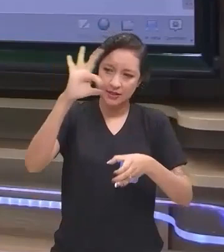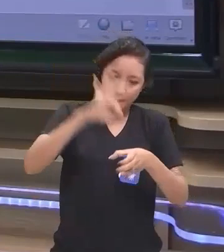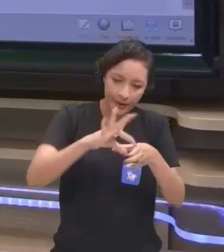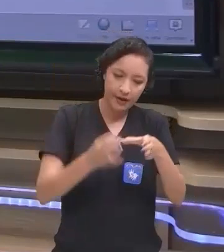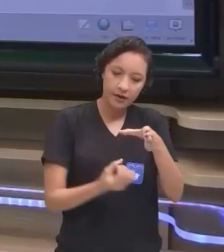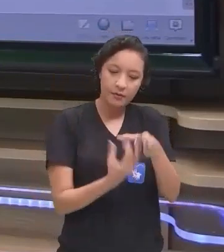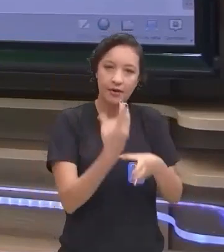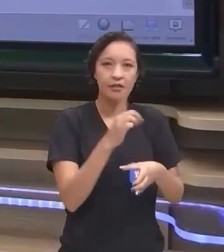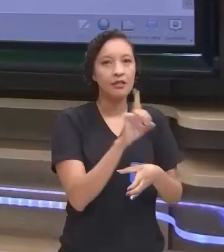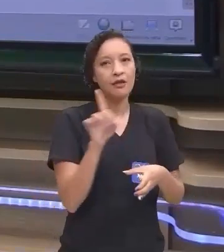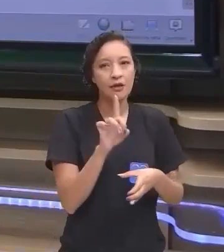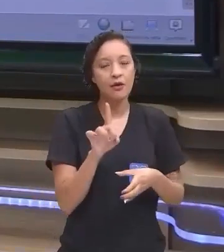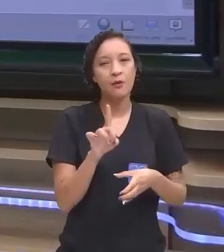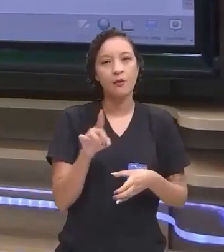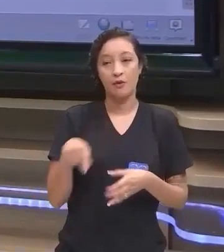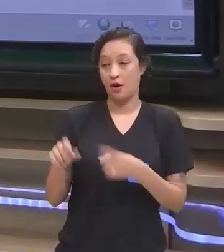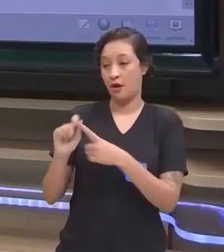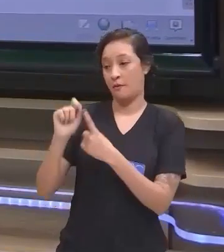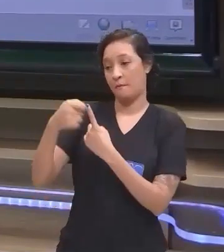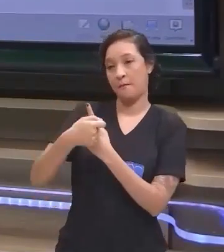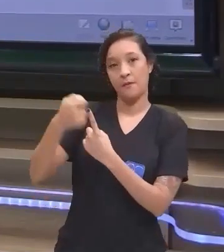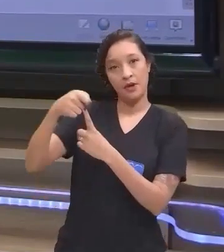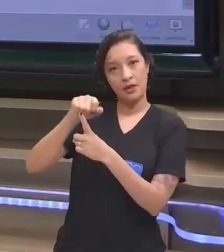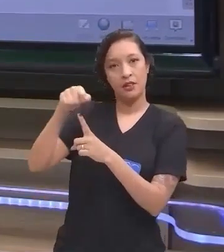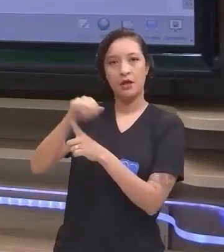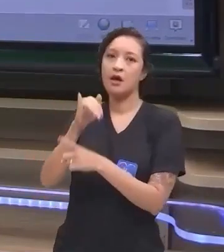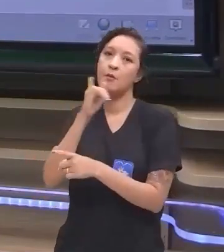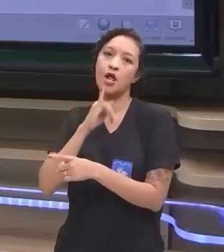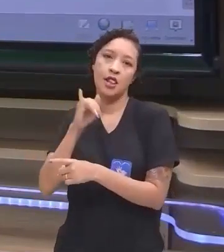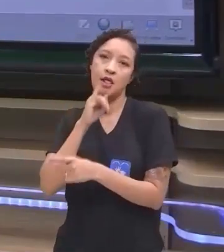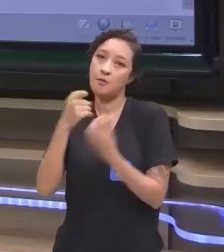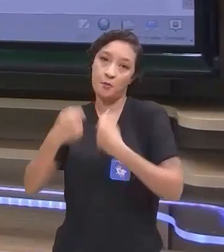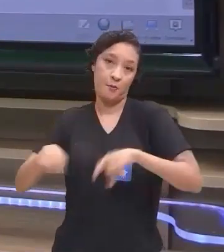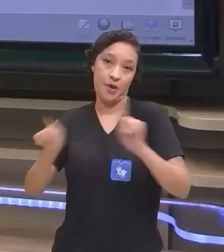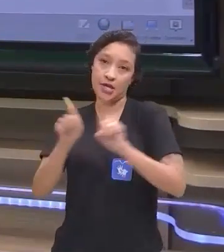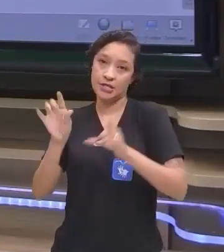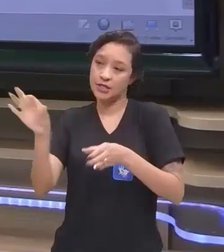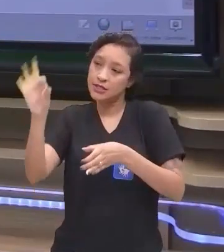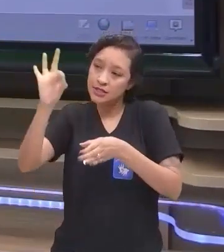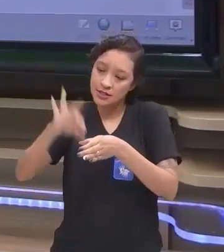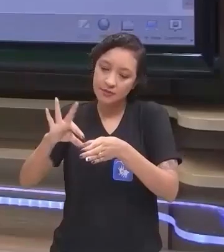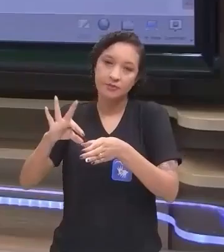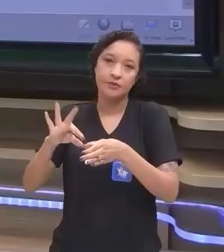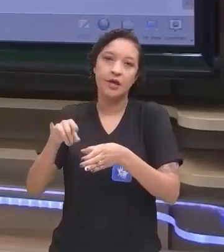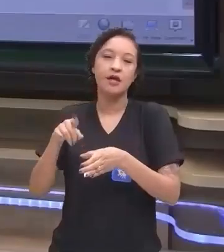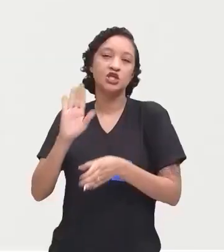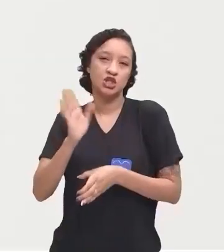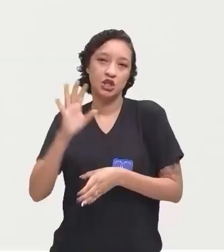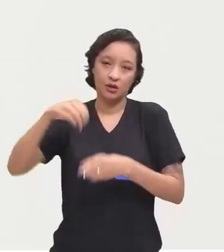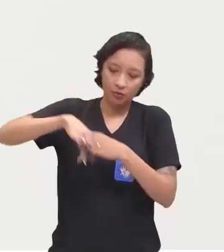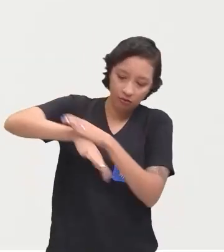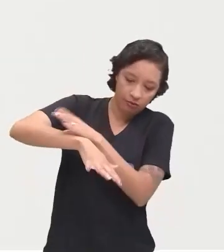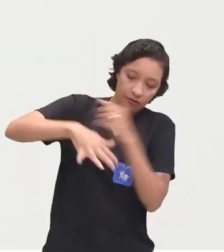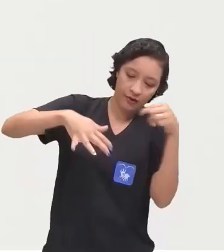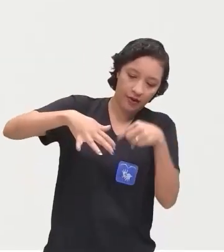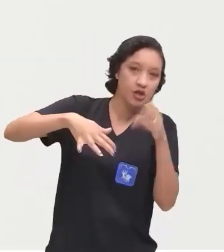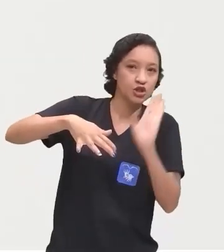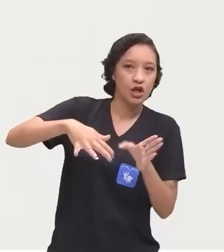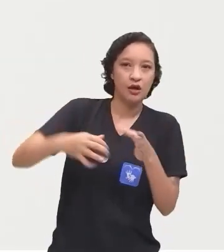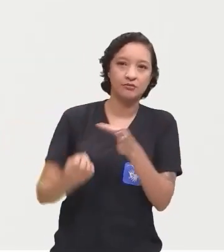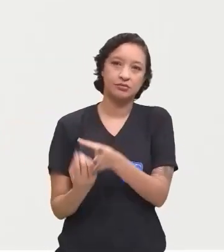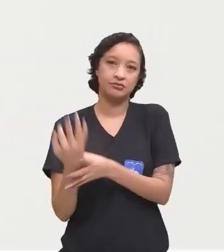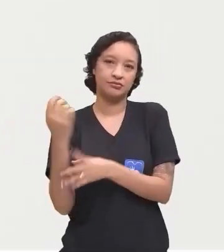por exemplo, que ela nasce de um caule que fica embaixo da terra. Mas acompanhe aqui na tela comigo.